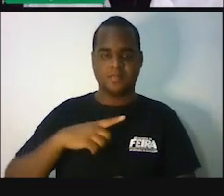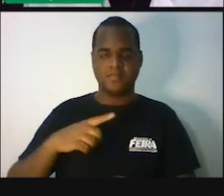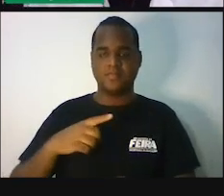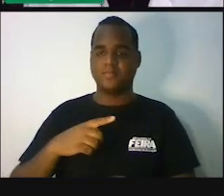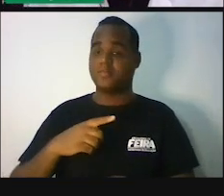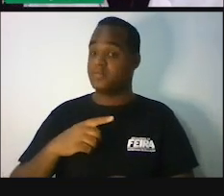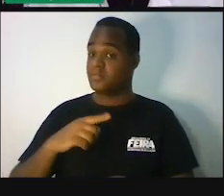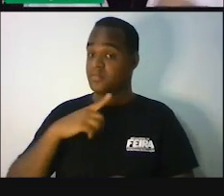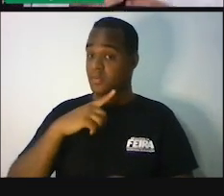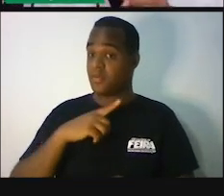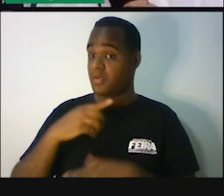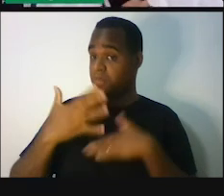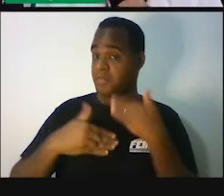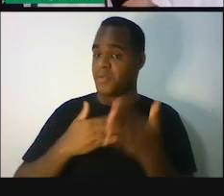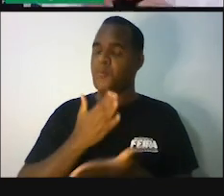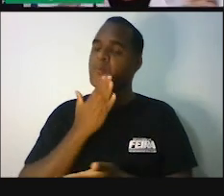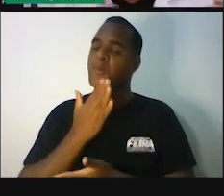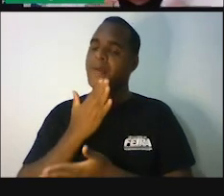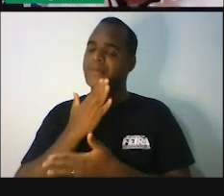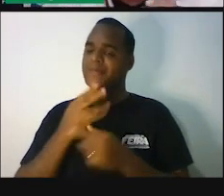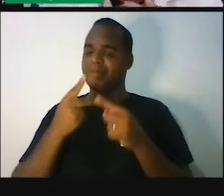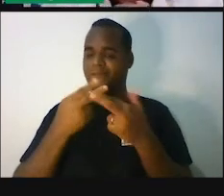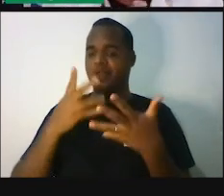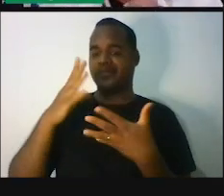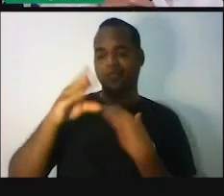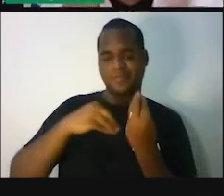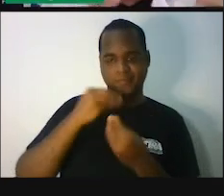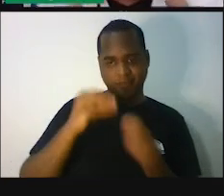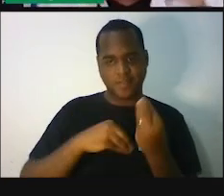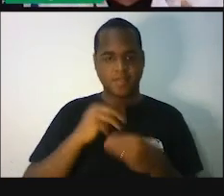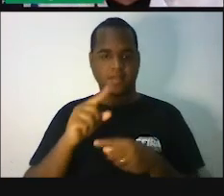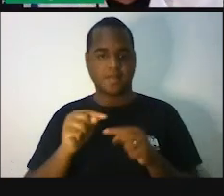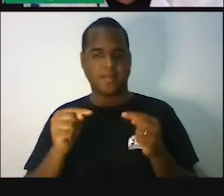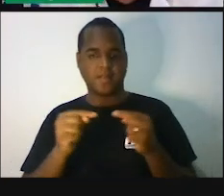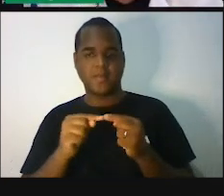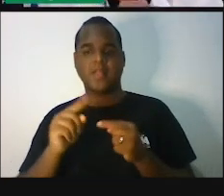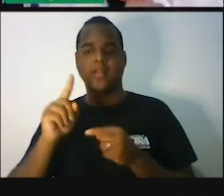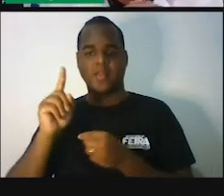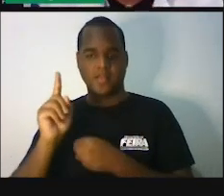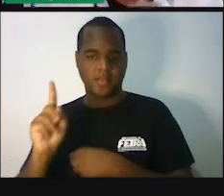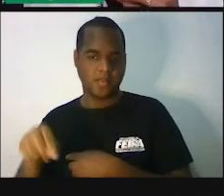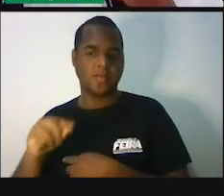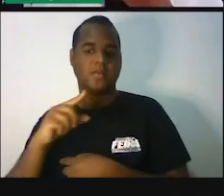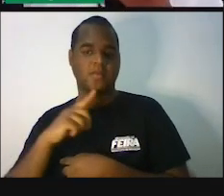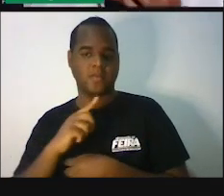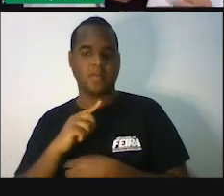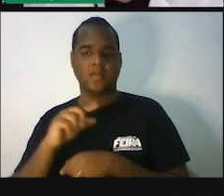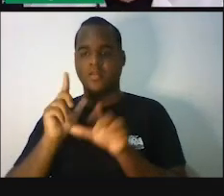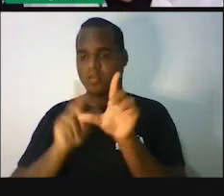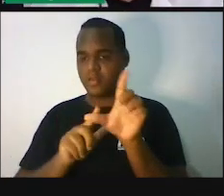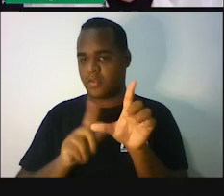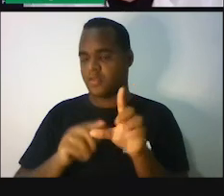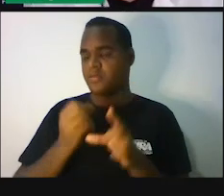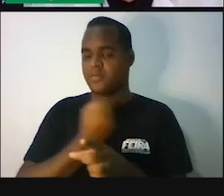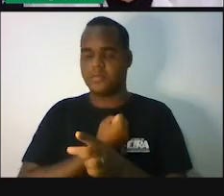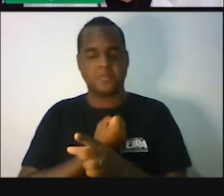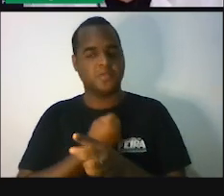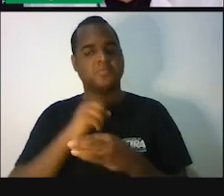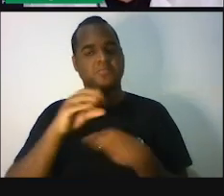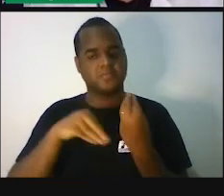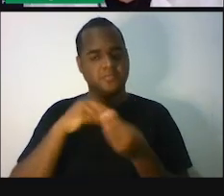que exige de nós esse conhecimento de misturar, né, de fazer o cálculo que mistura número com letra. E também a